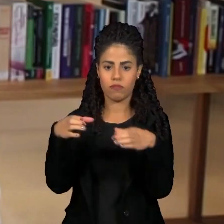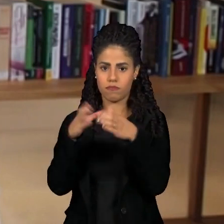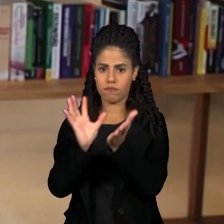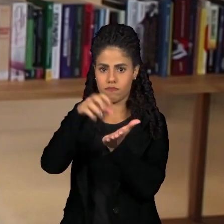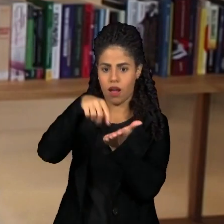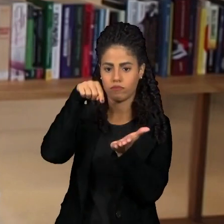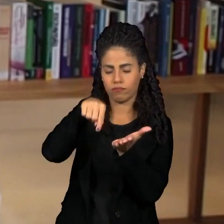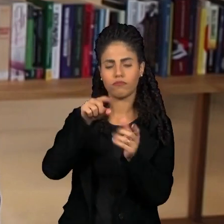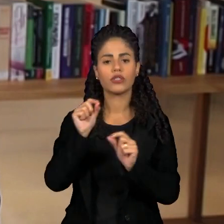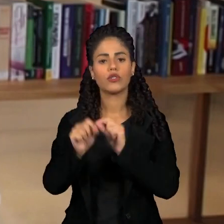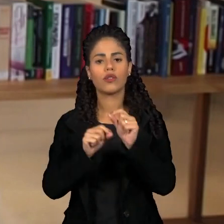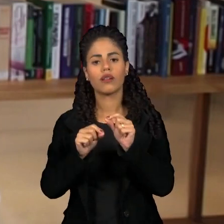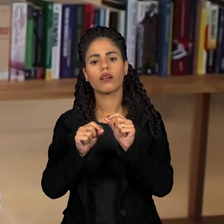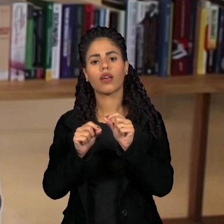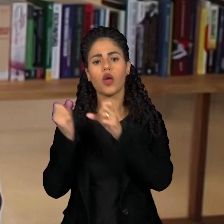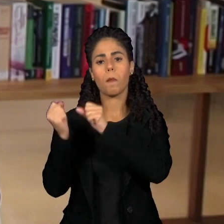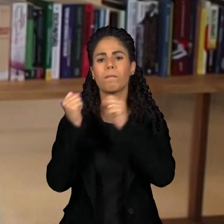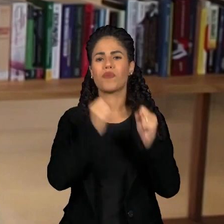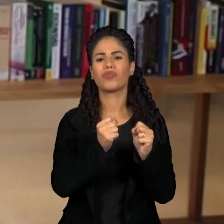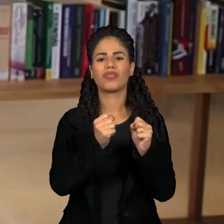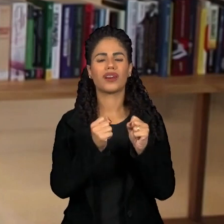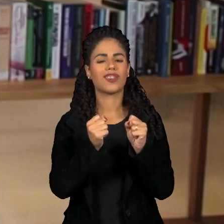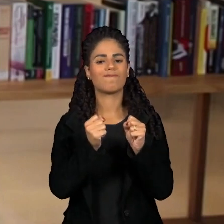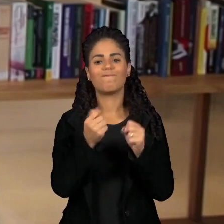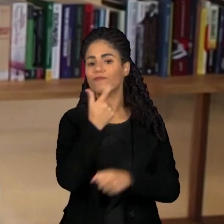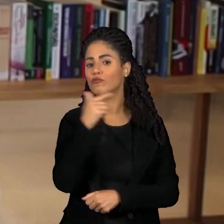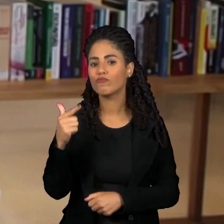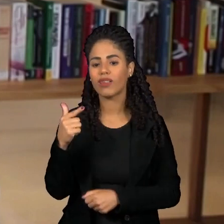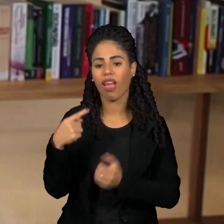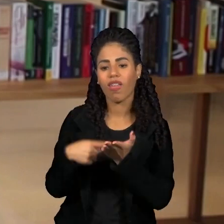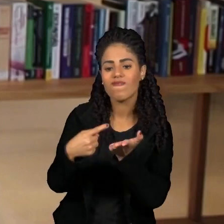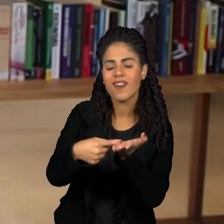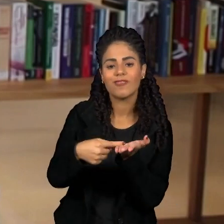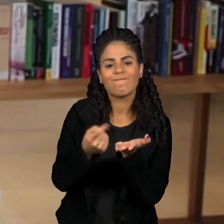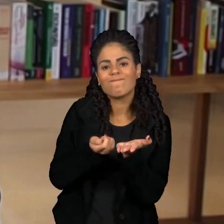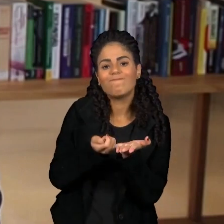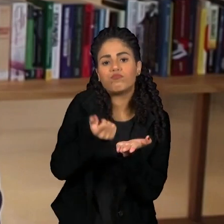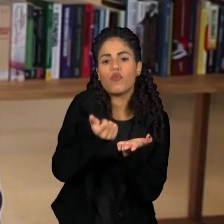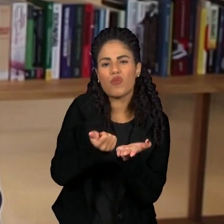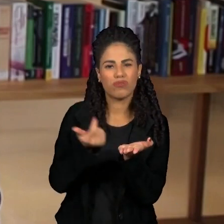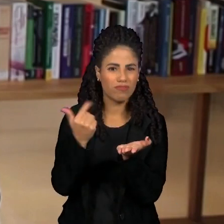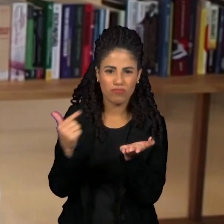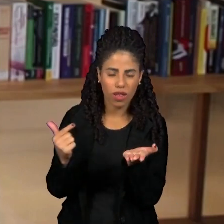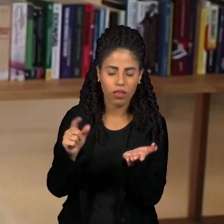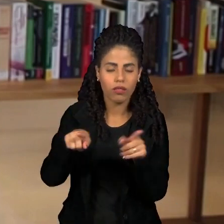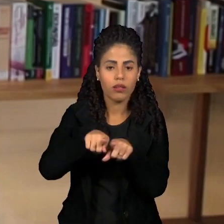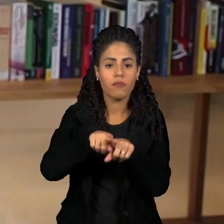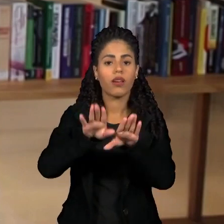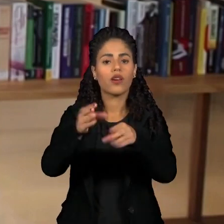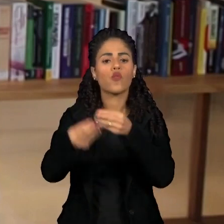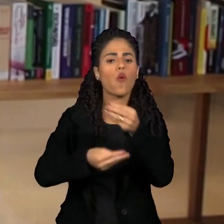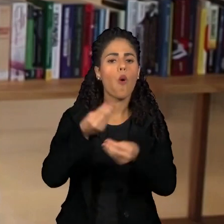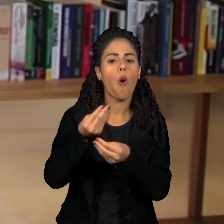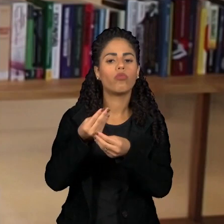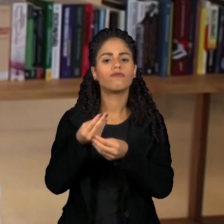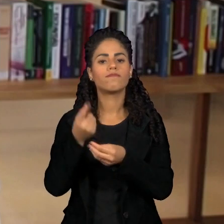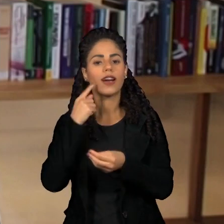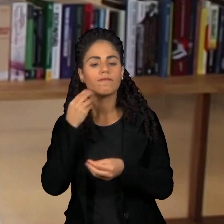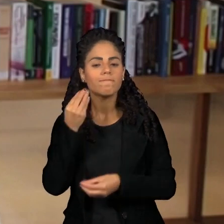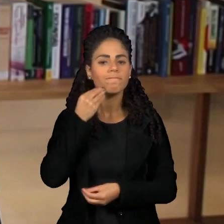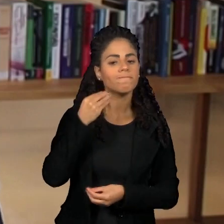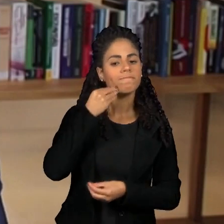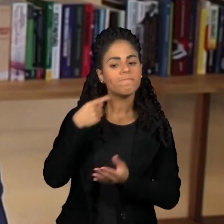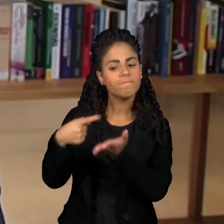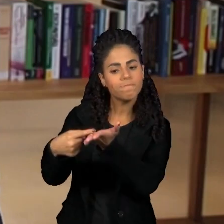clero, que tem pouco poder de barganha. Para eles o mais interessante é entrar no bloco de governo para obter algum tipo de